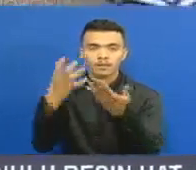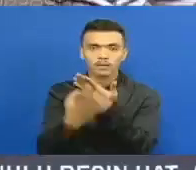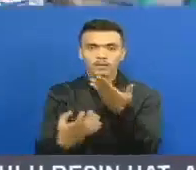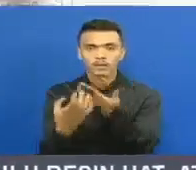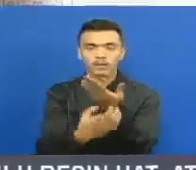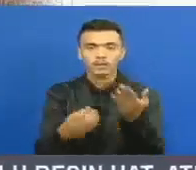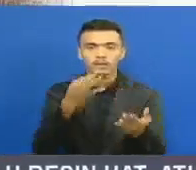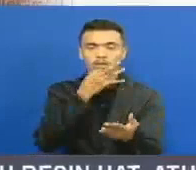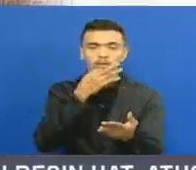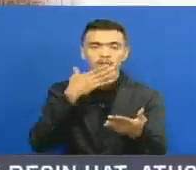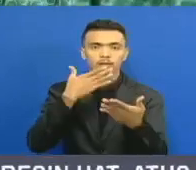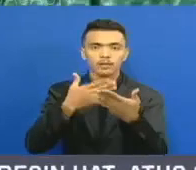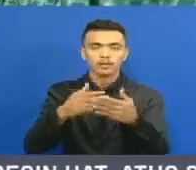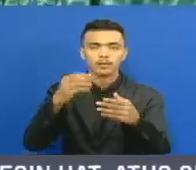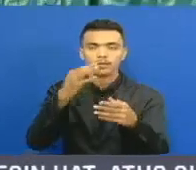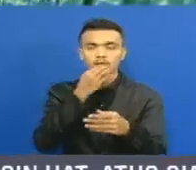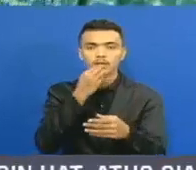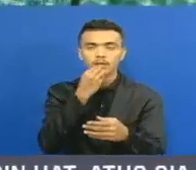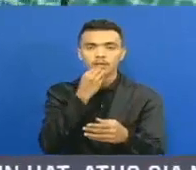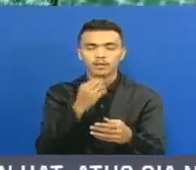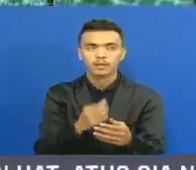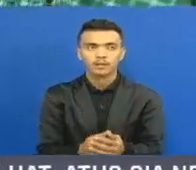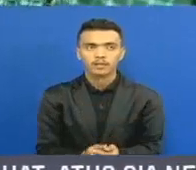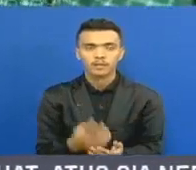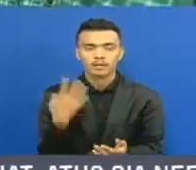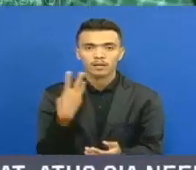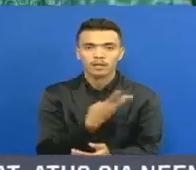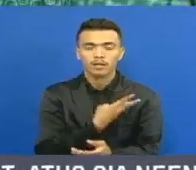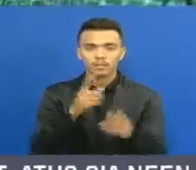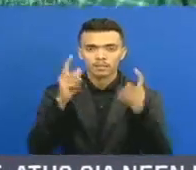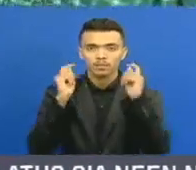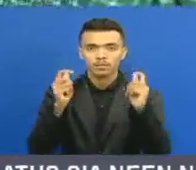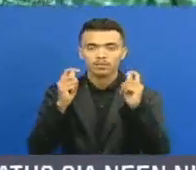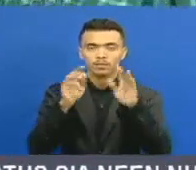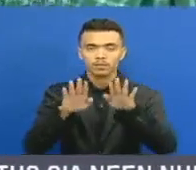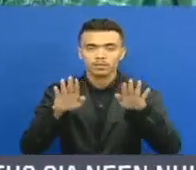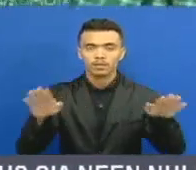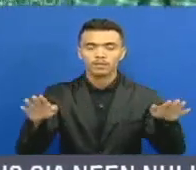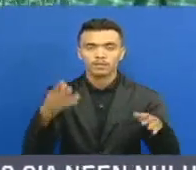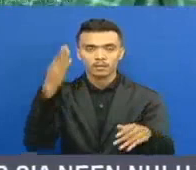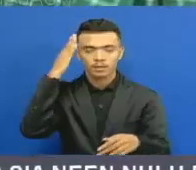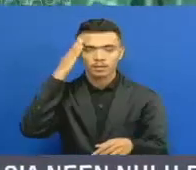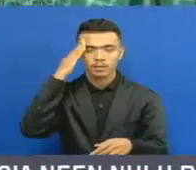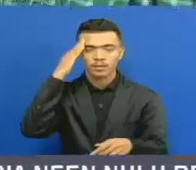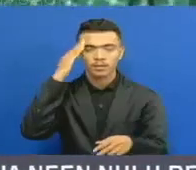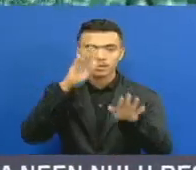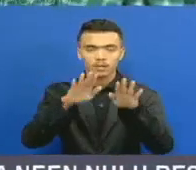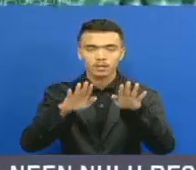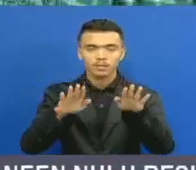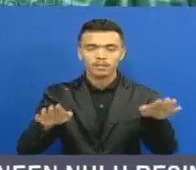ba la barrik sira consumo. Comitê do la barrik ali se analisa o la barrik sira